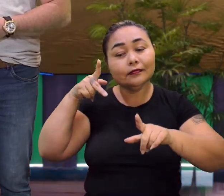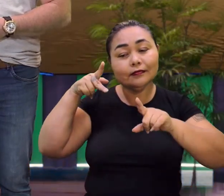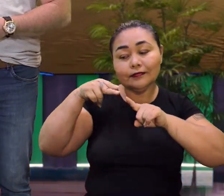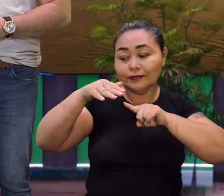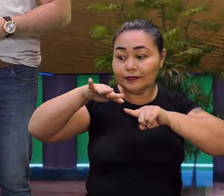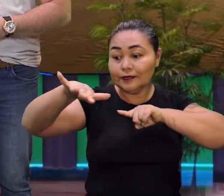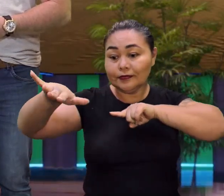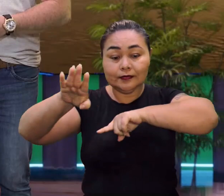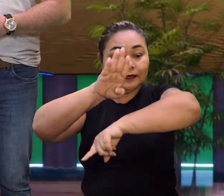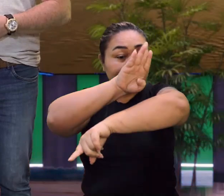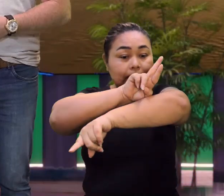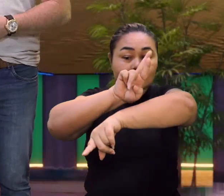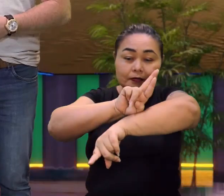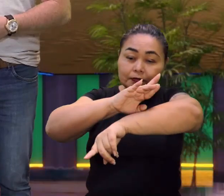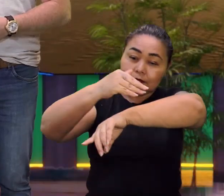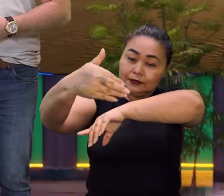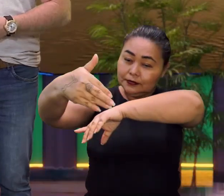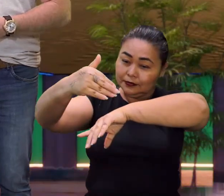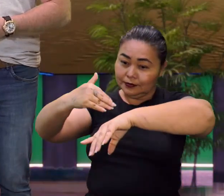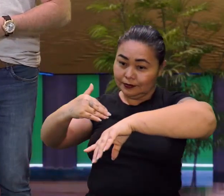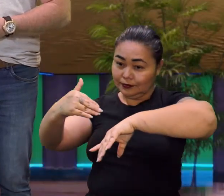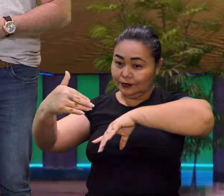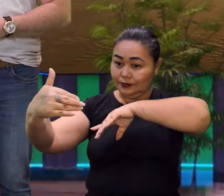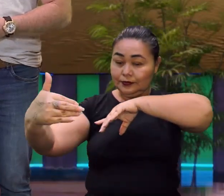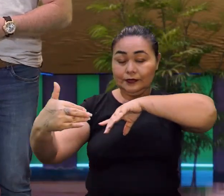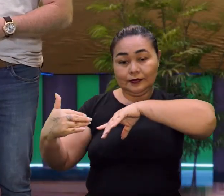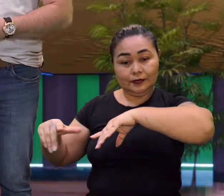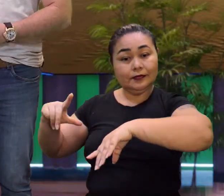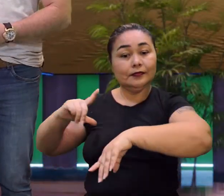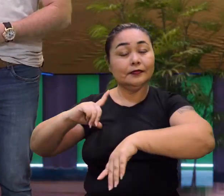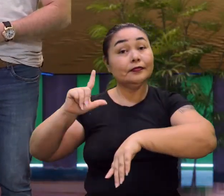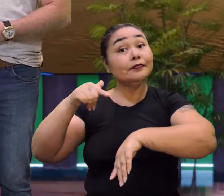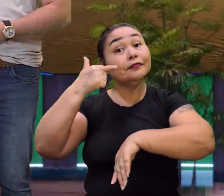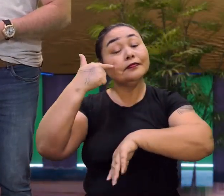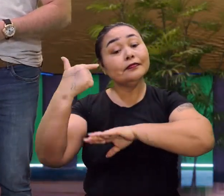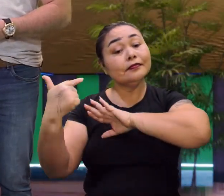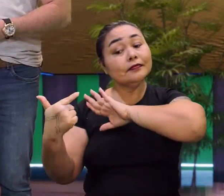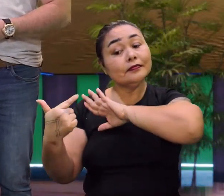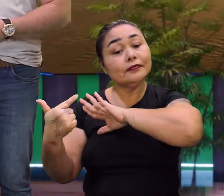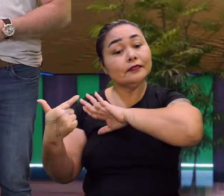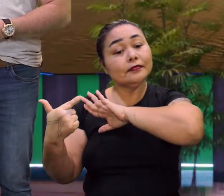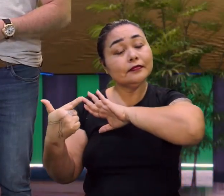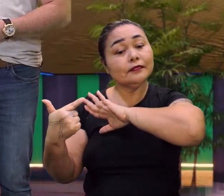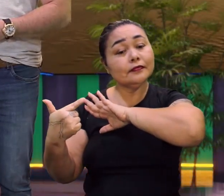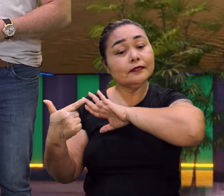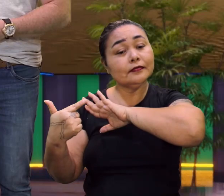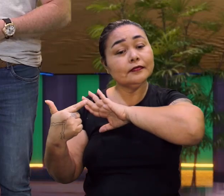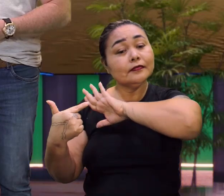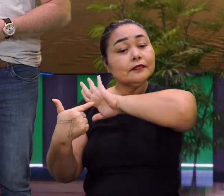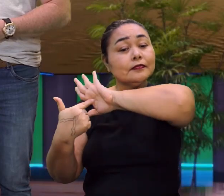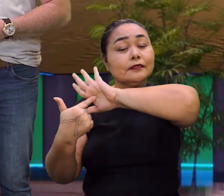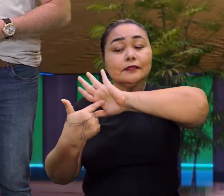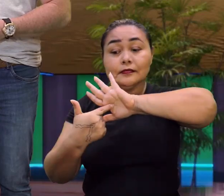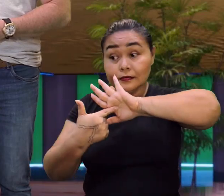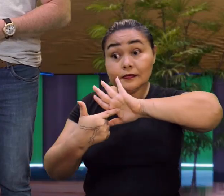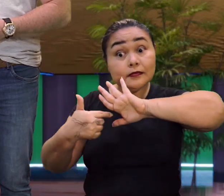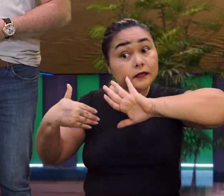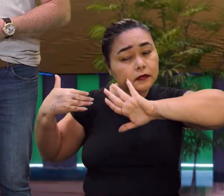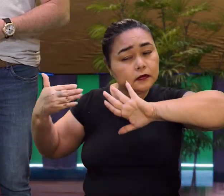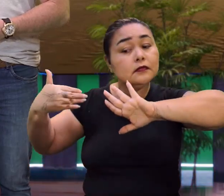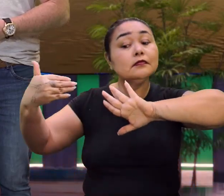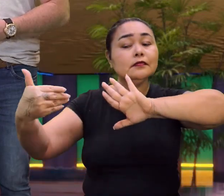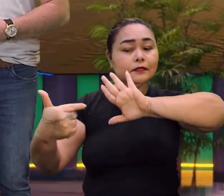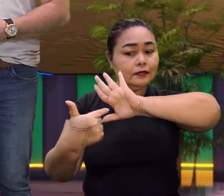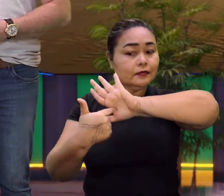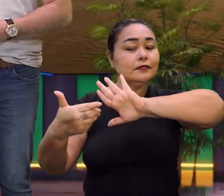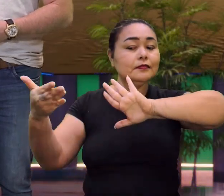recortado por rodovias. Muito bem, exatamente. E aí, isso reflete, inclusive, até os dias atuais,